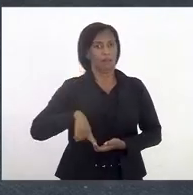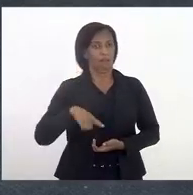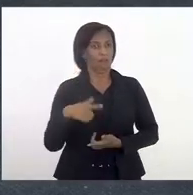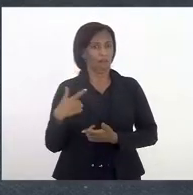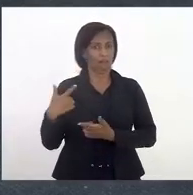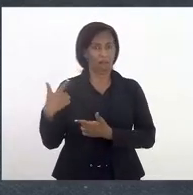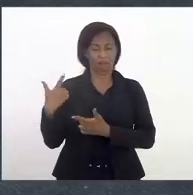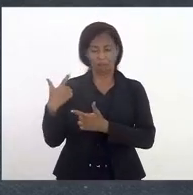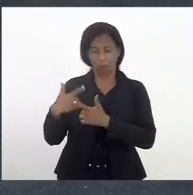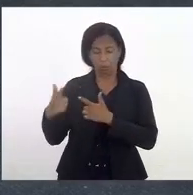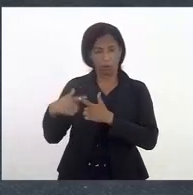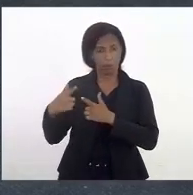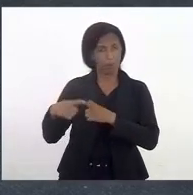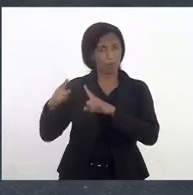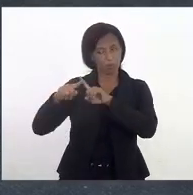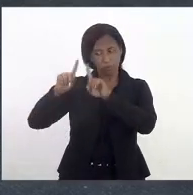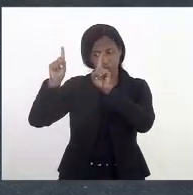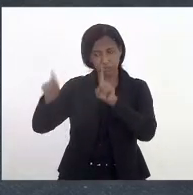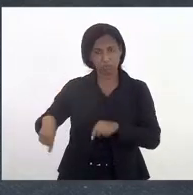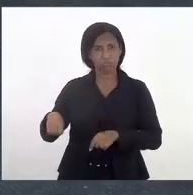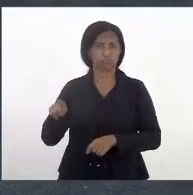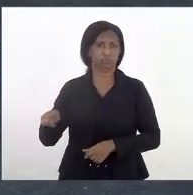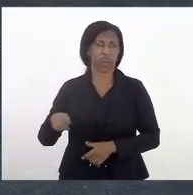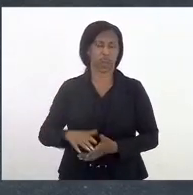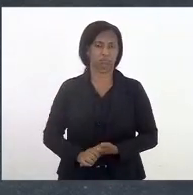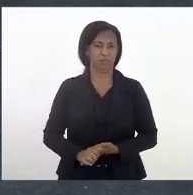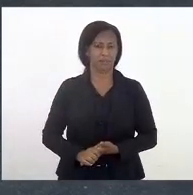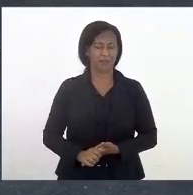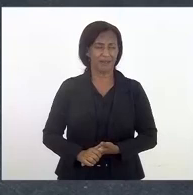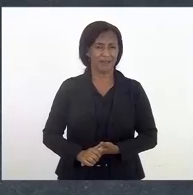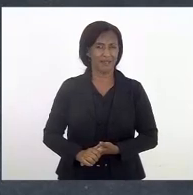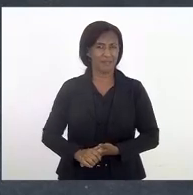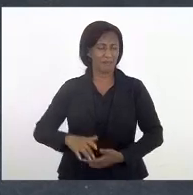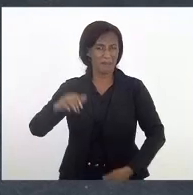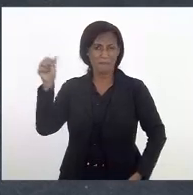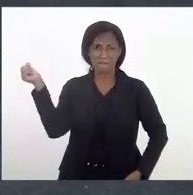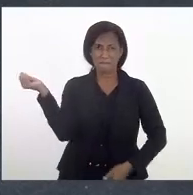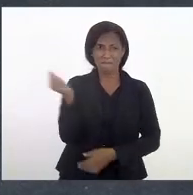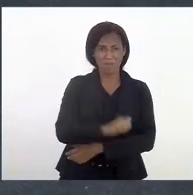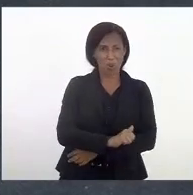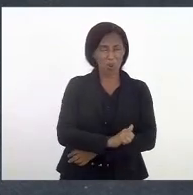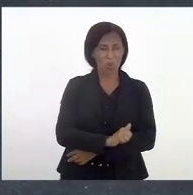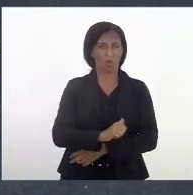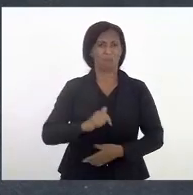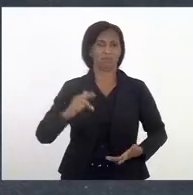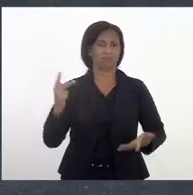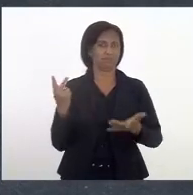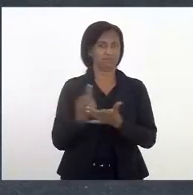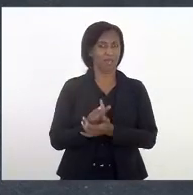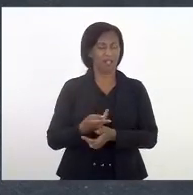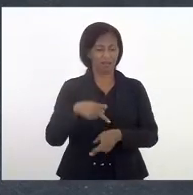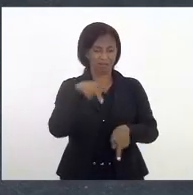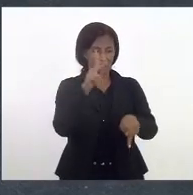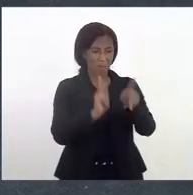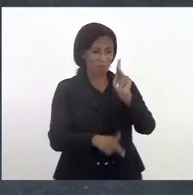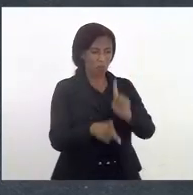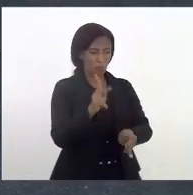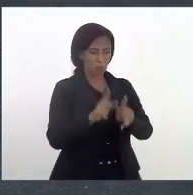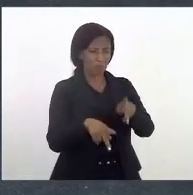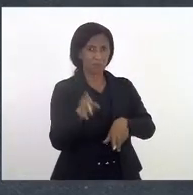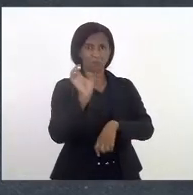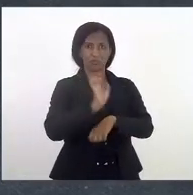e no nosso funcionalismo público mas é um açoite pior ainda na população